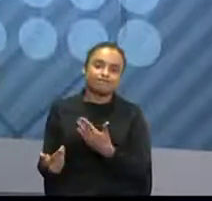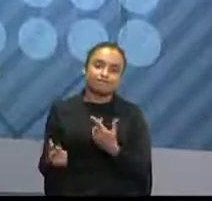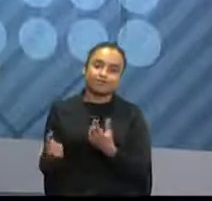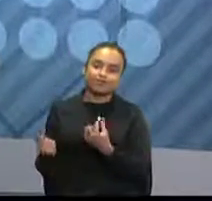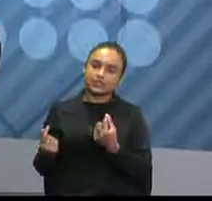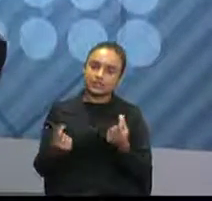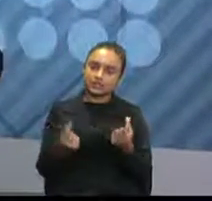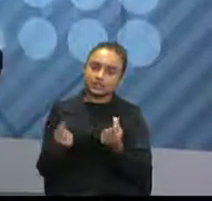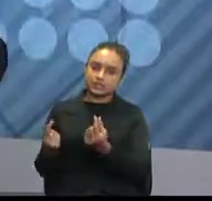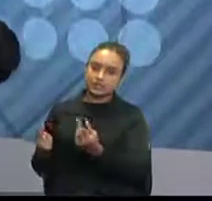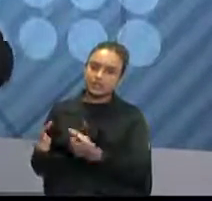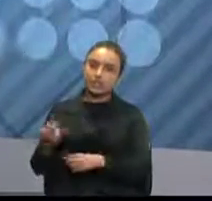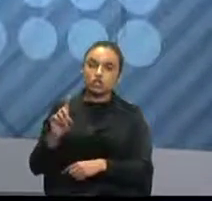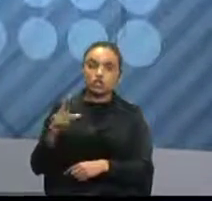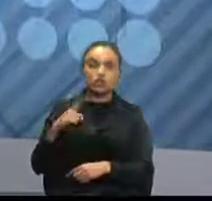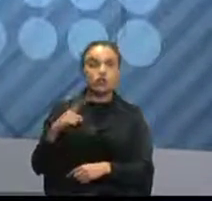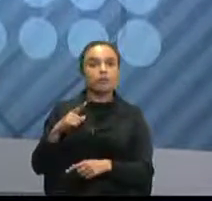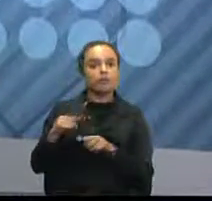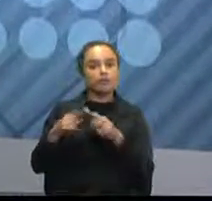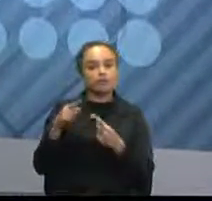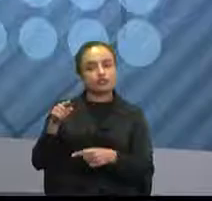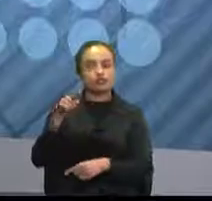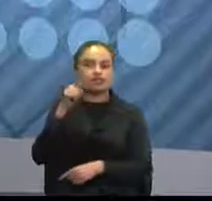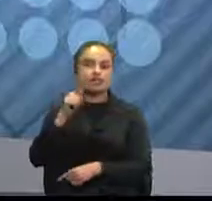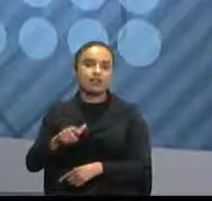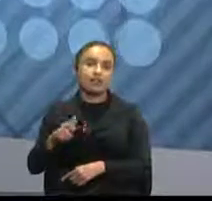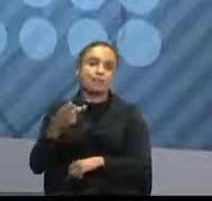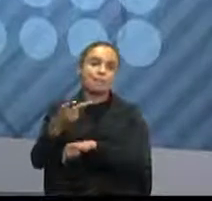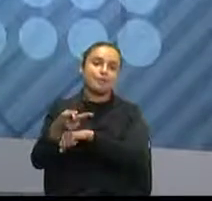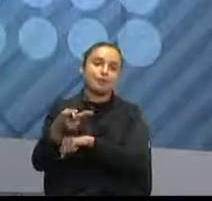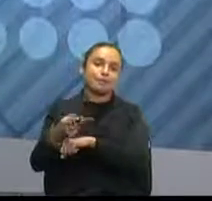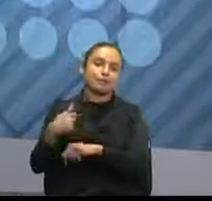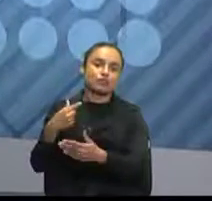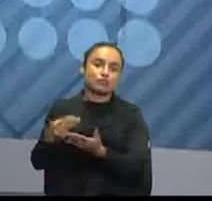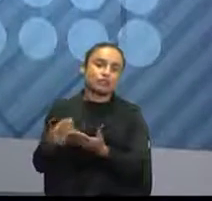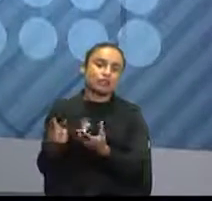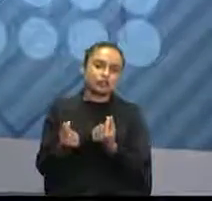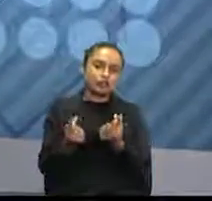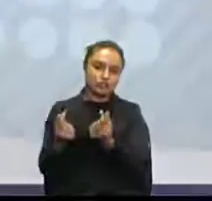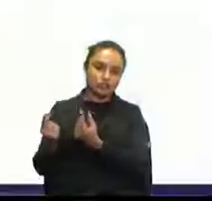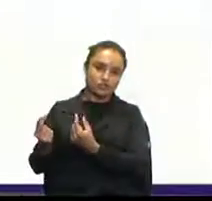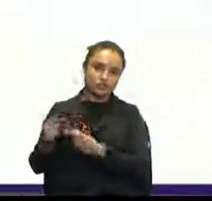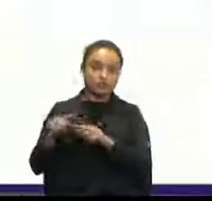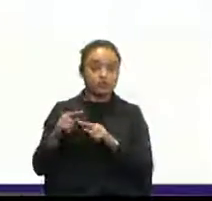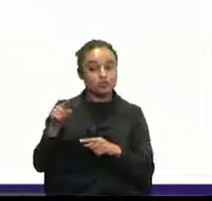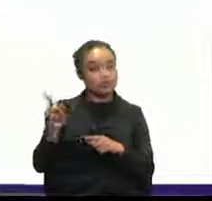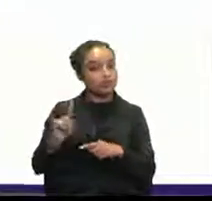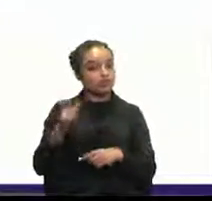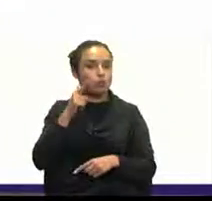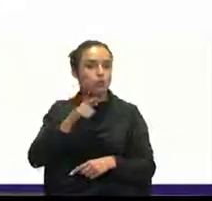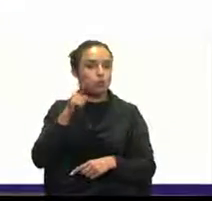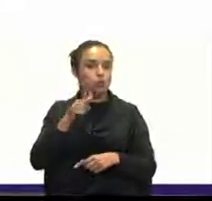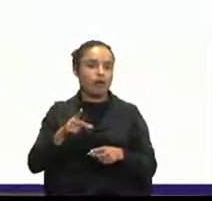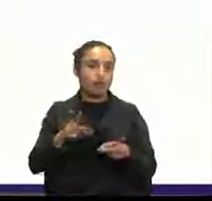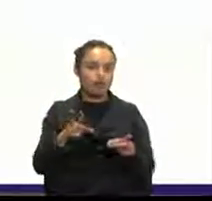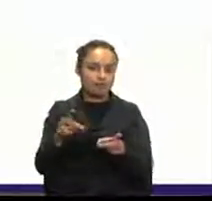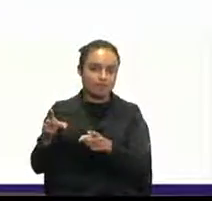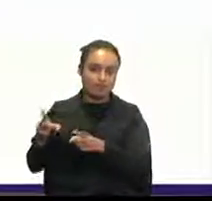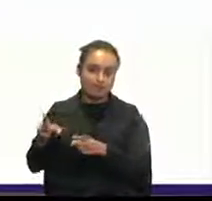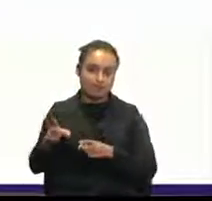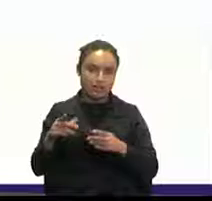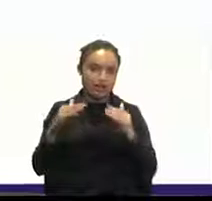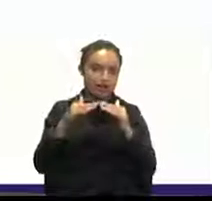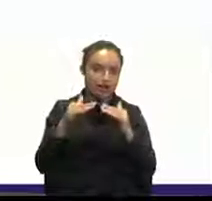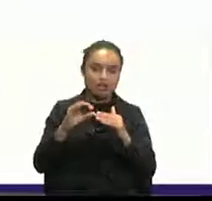esse é um mercado de opções muita gente usa para especulação muito bem e agora vamos ao quadro resolver a situação problema 3